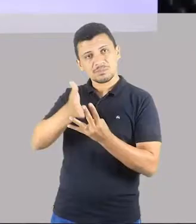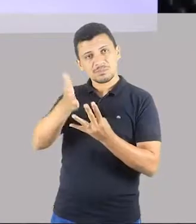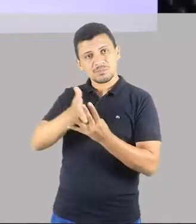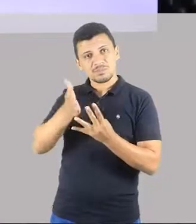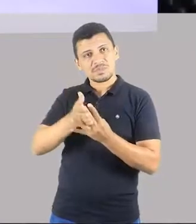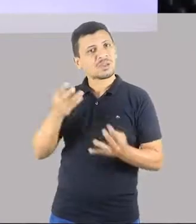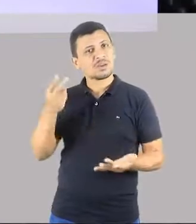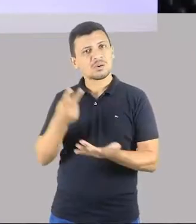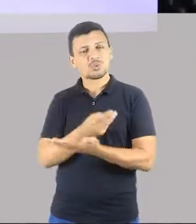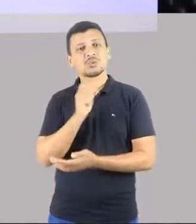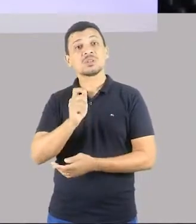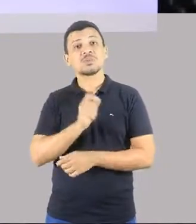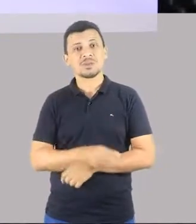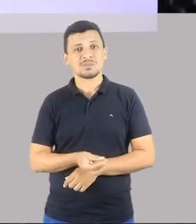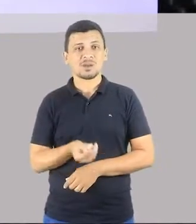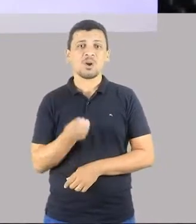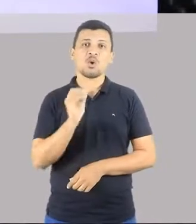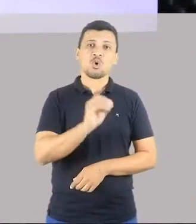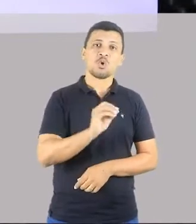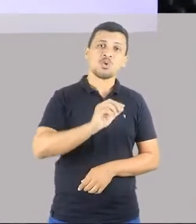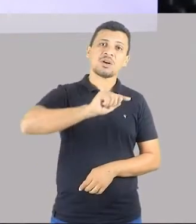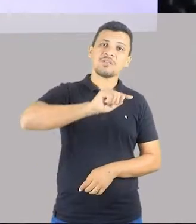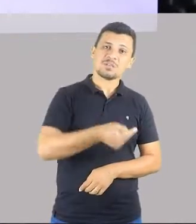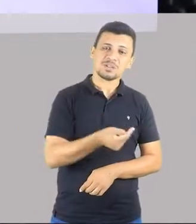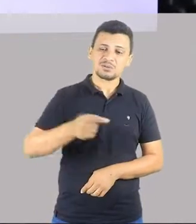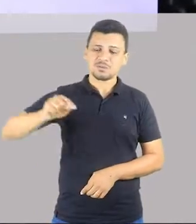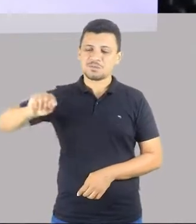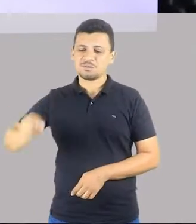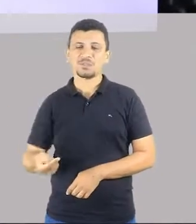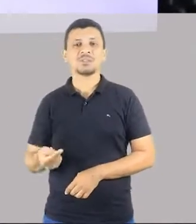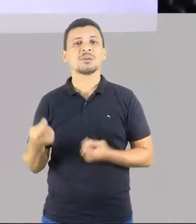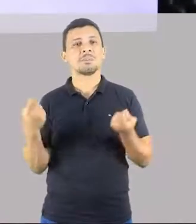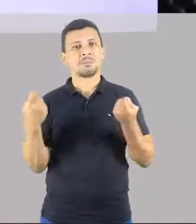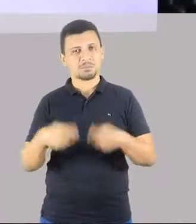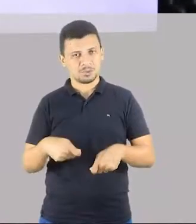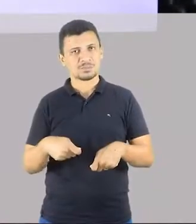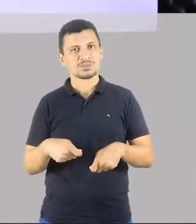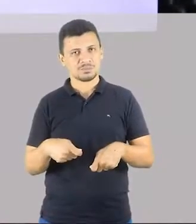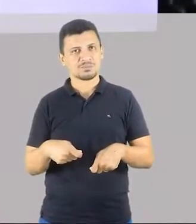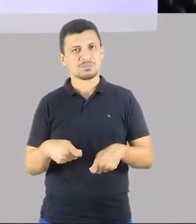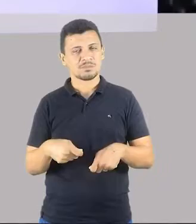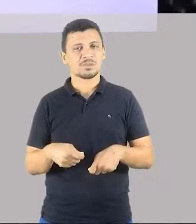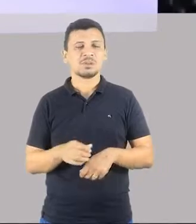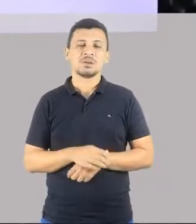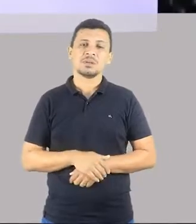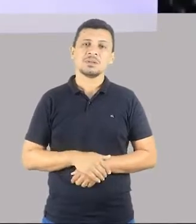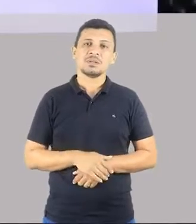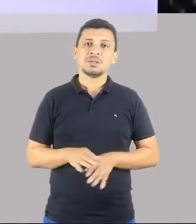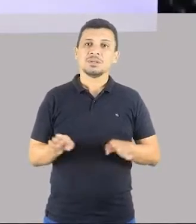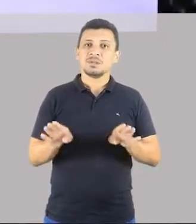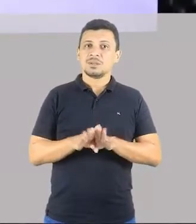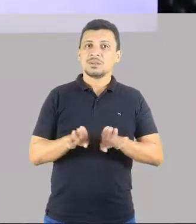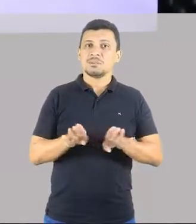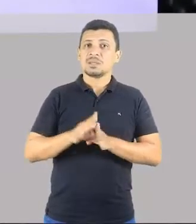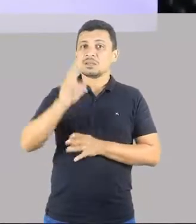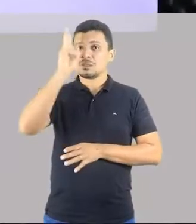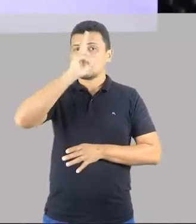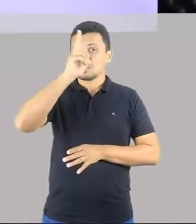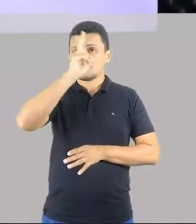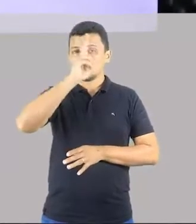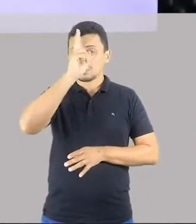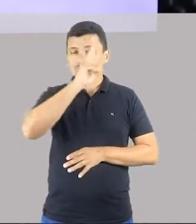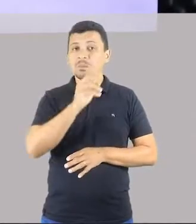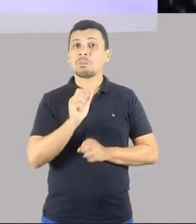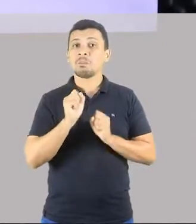o que acontece? Ele coloca dupla vírgula. Eu posso colocar aí dupla vírgula e, lembrando, eu também poderia